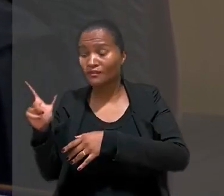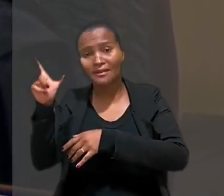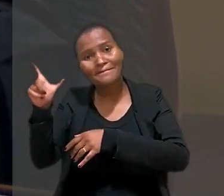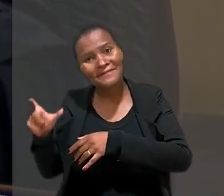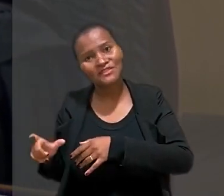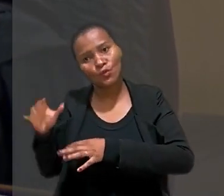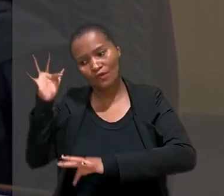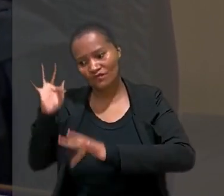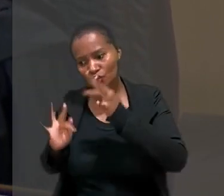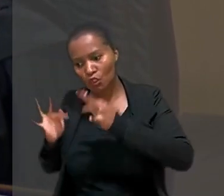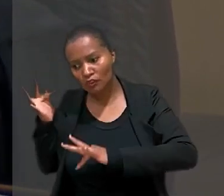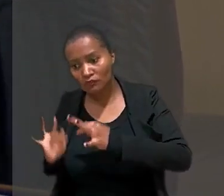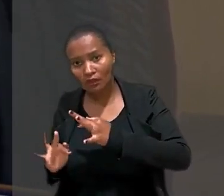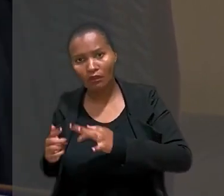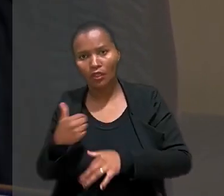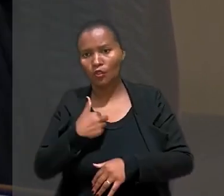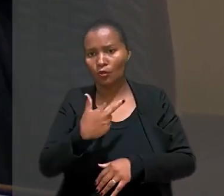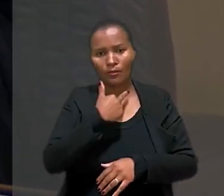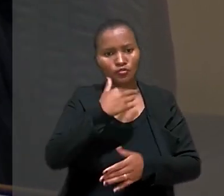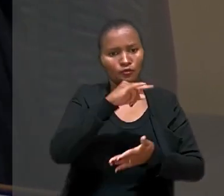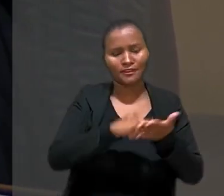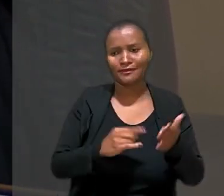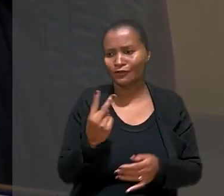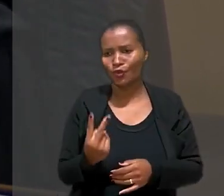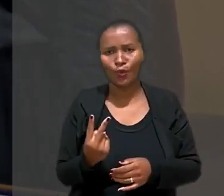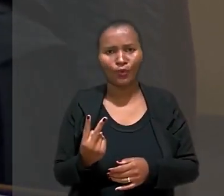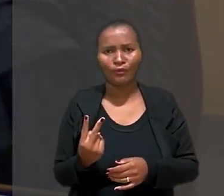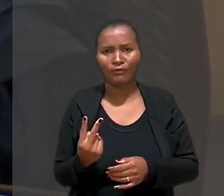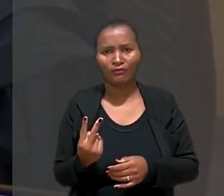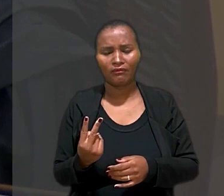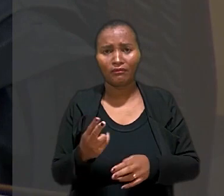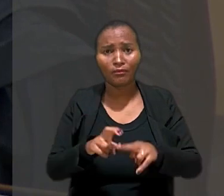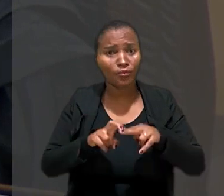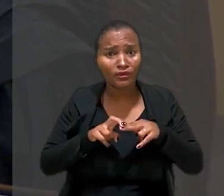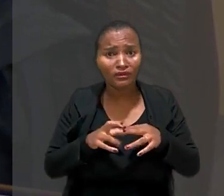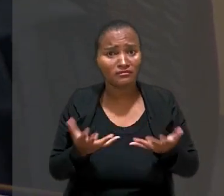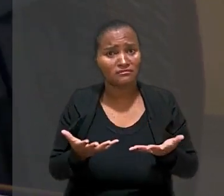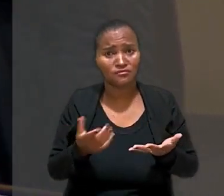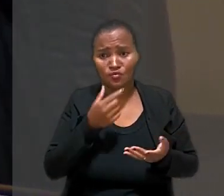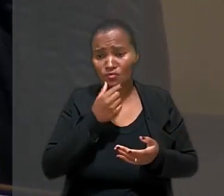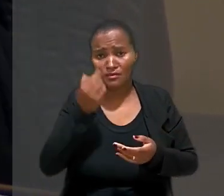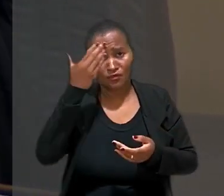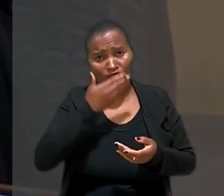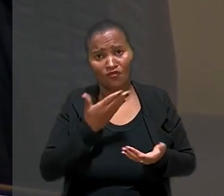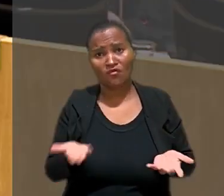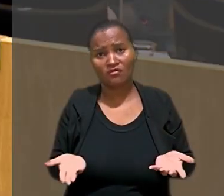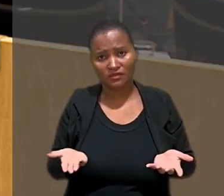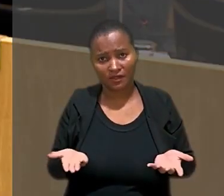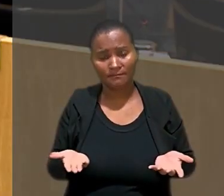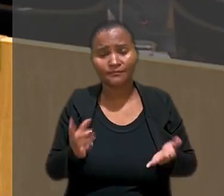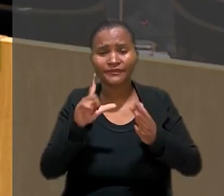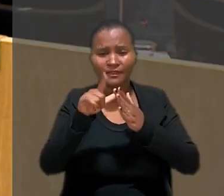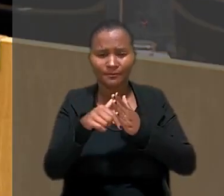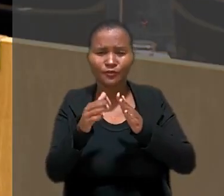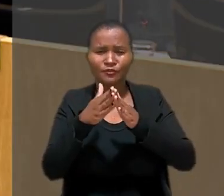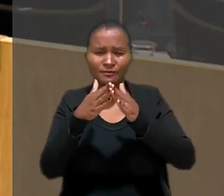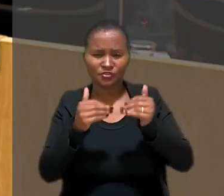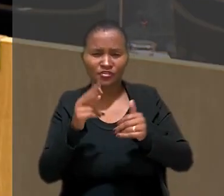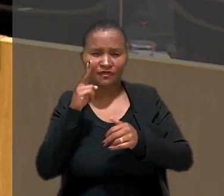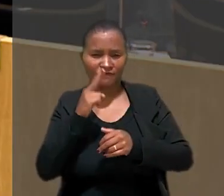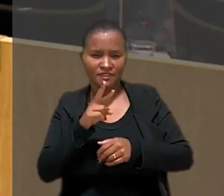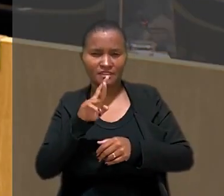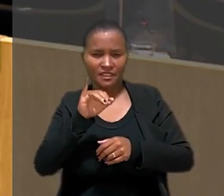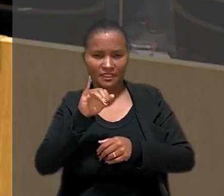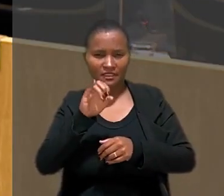uma outra pessoa e eu não posso ficar com 2. Esse é o motivo. E ele provou esse motivo. Após pedido de